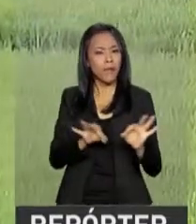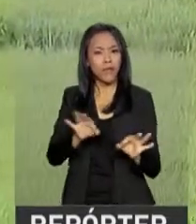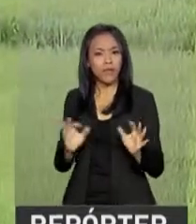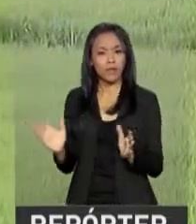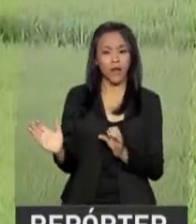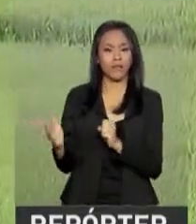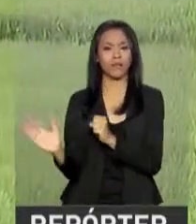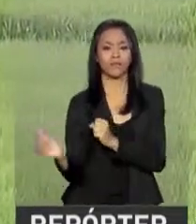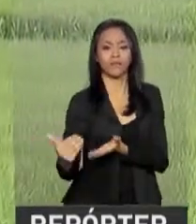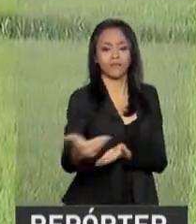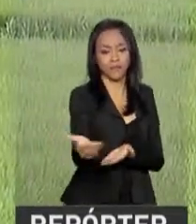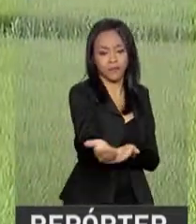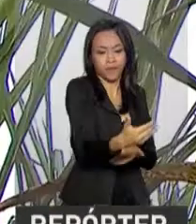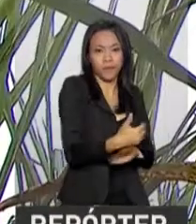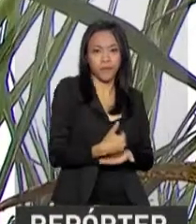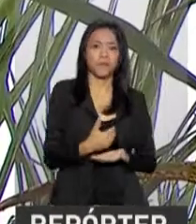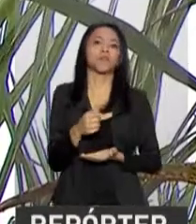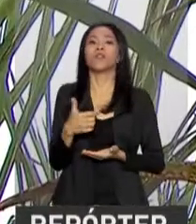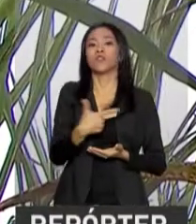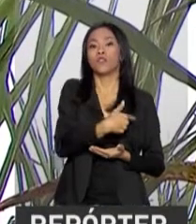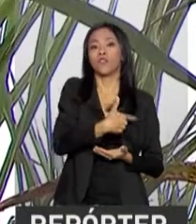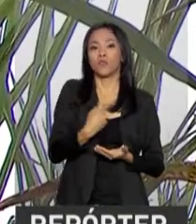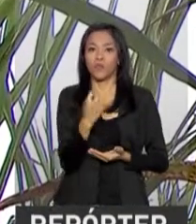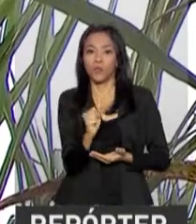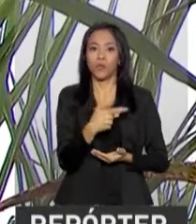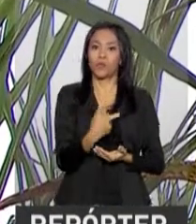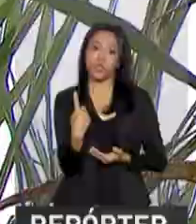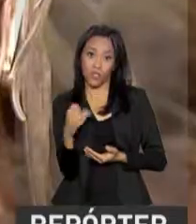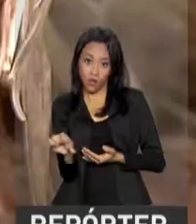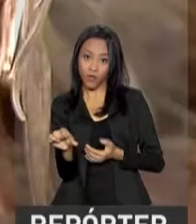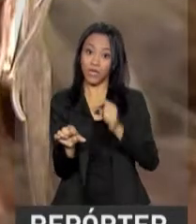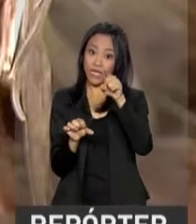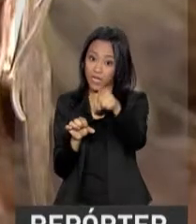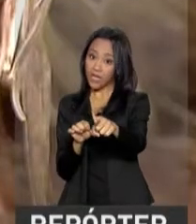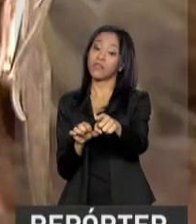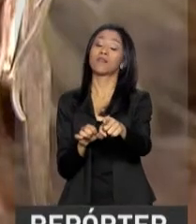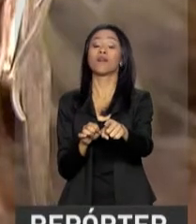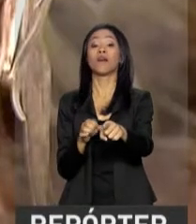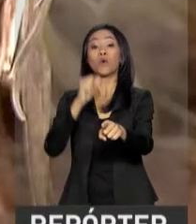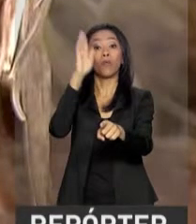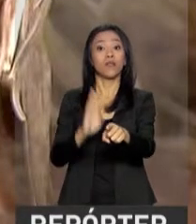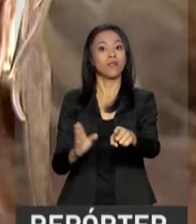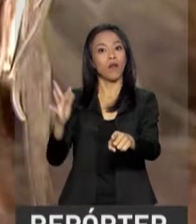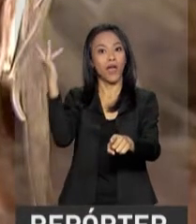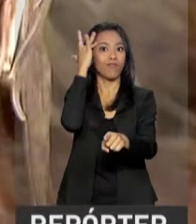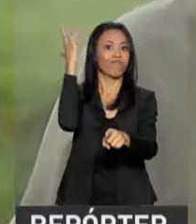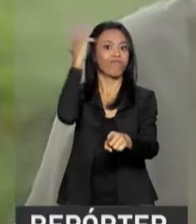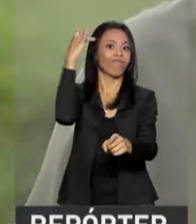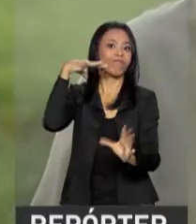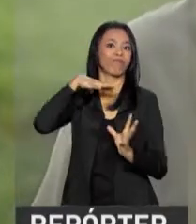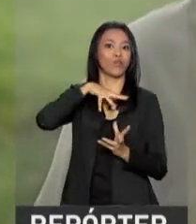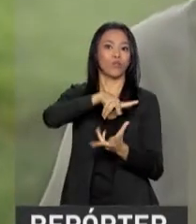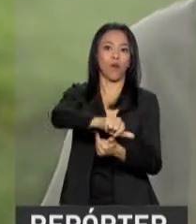safra 2018/2019 da cana-de-açúcar e nessa cultura o brasil é o maior produtor mundial